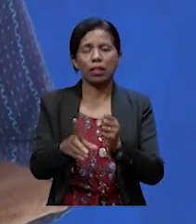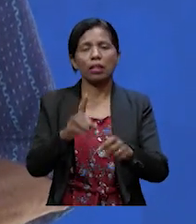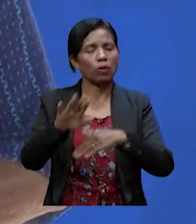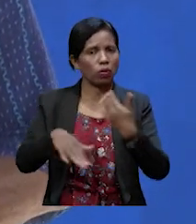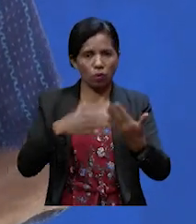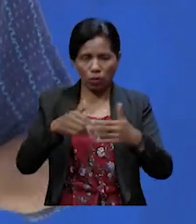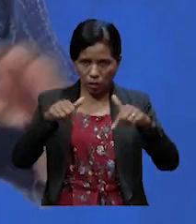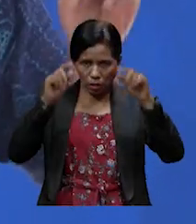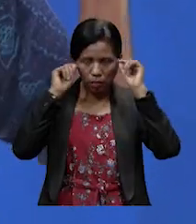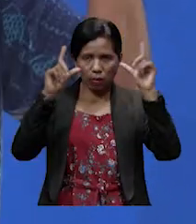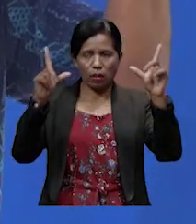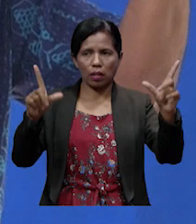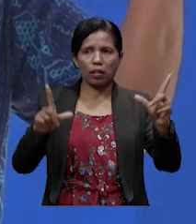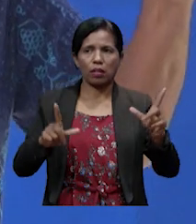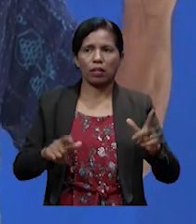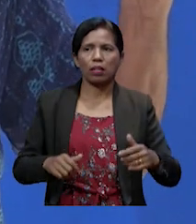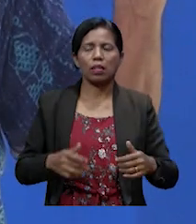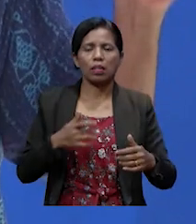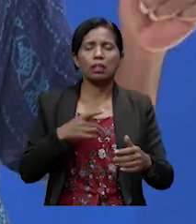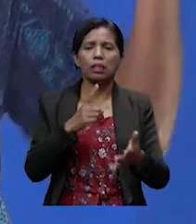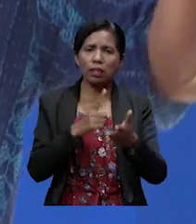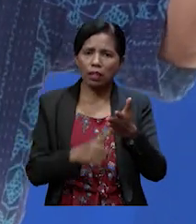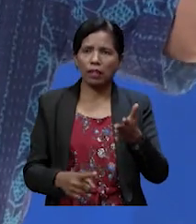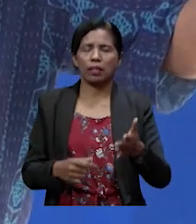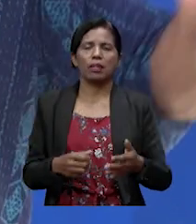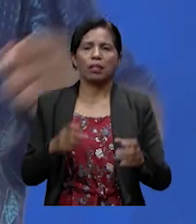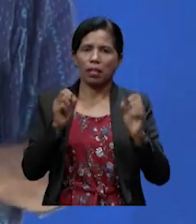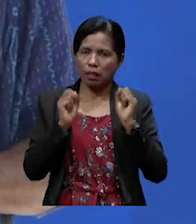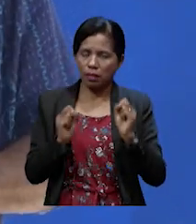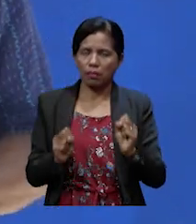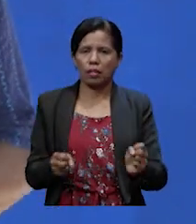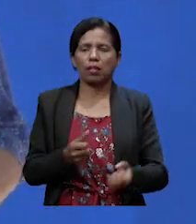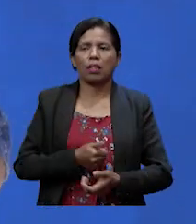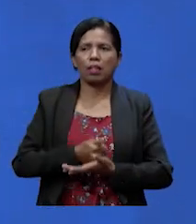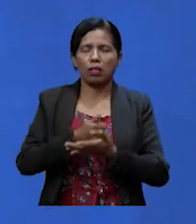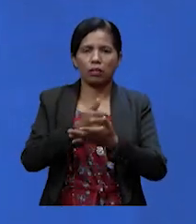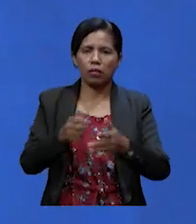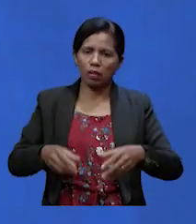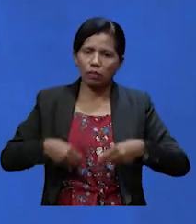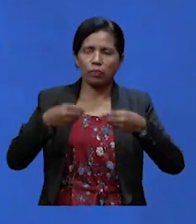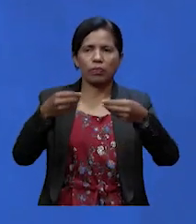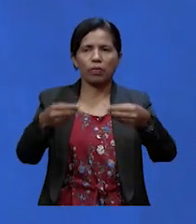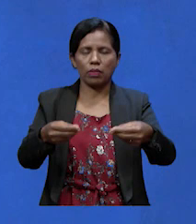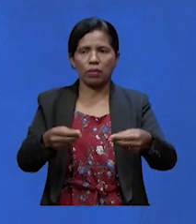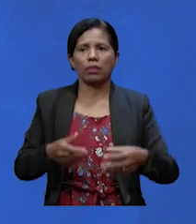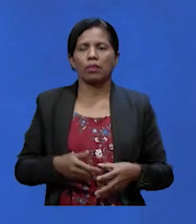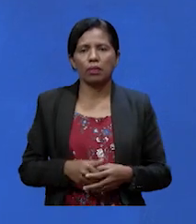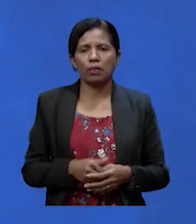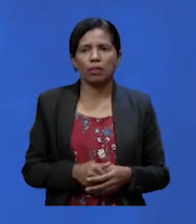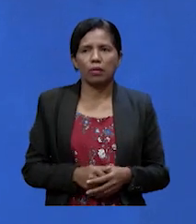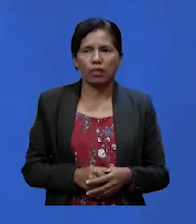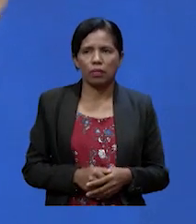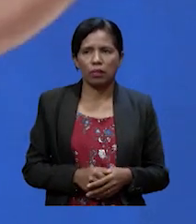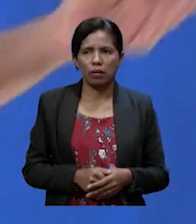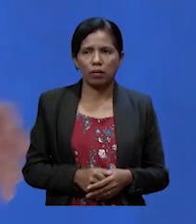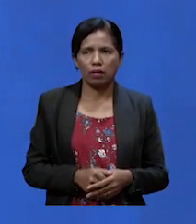Morninha, e a saída de Macbele, pó, pó, né, que pá.